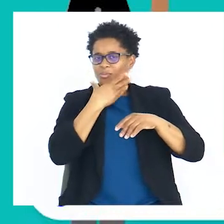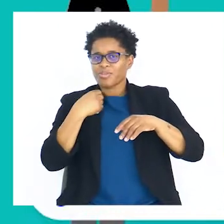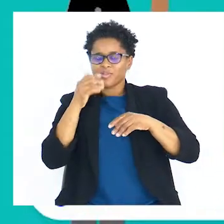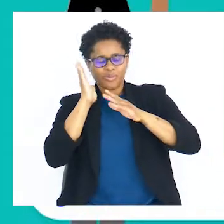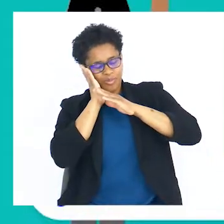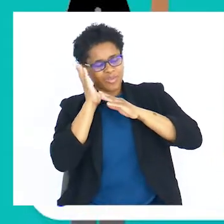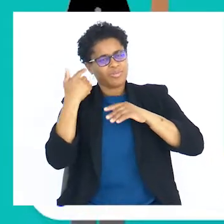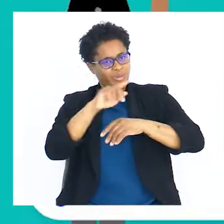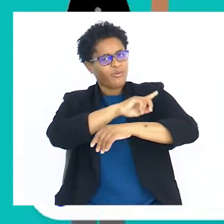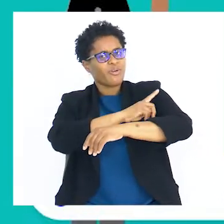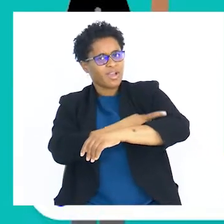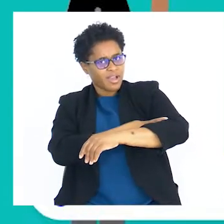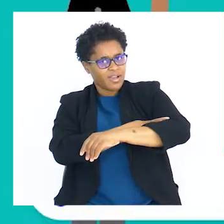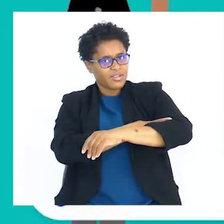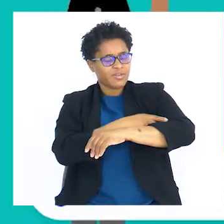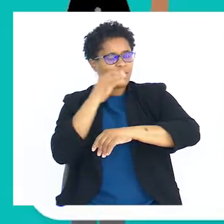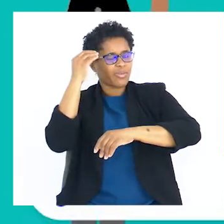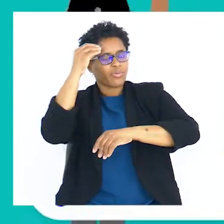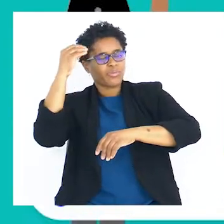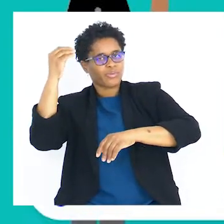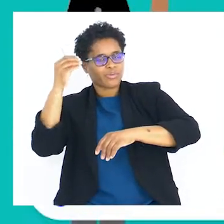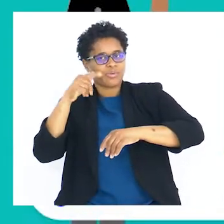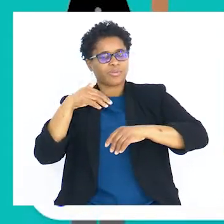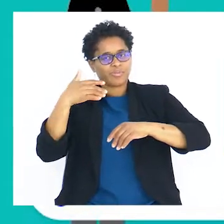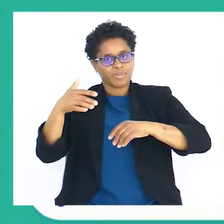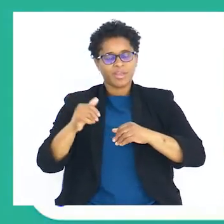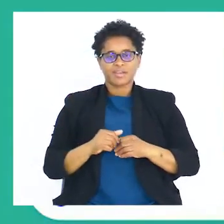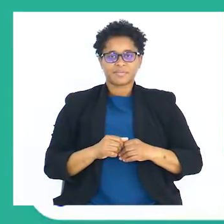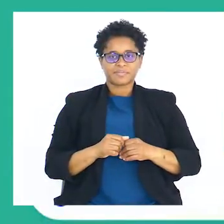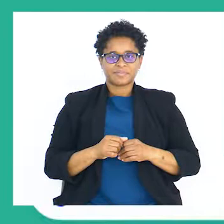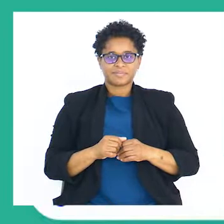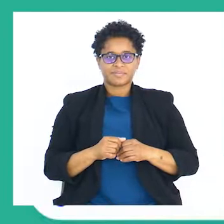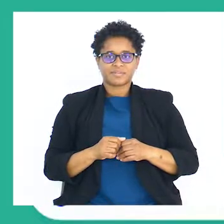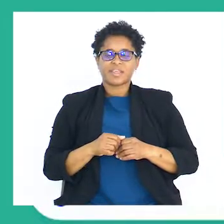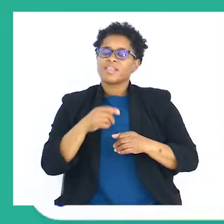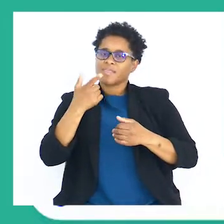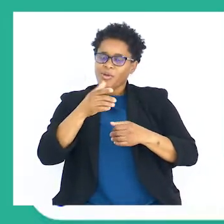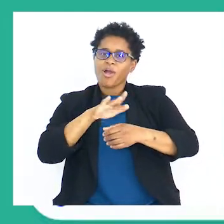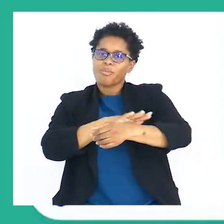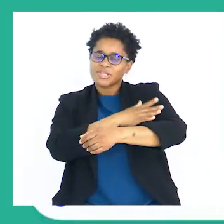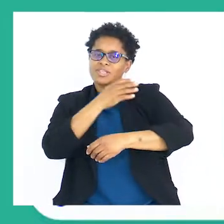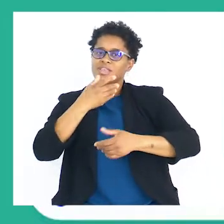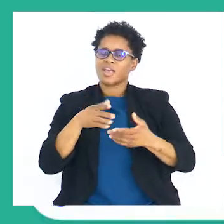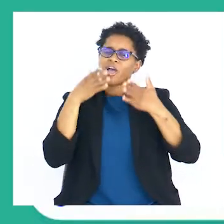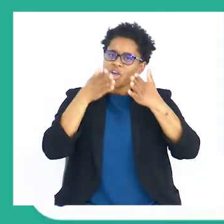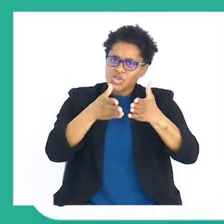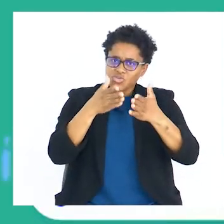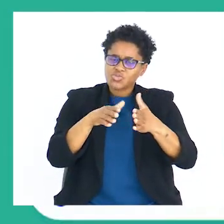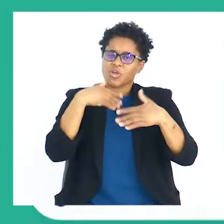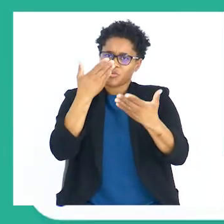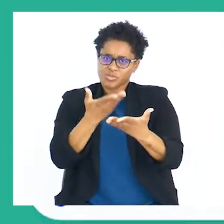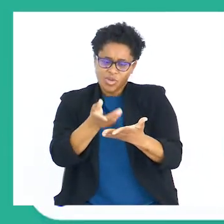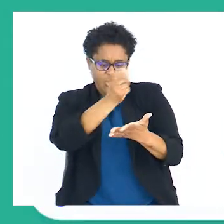ganhei coragem para pelo sonho lutar. A poesia ajuda a colocar